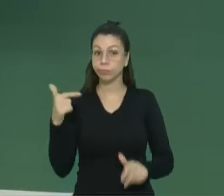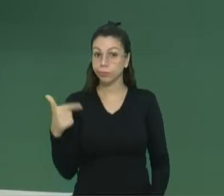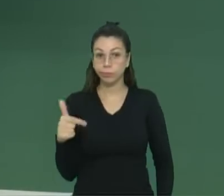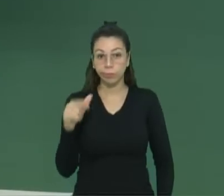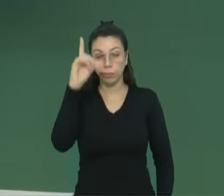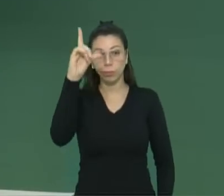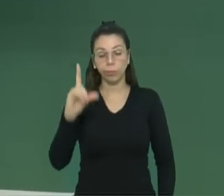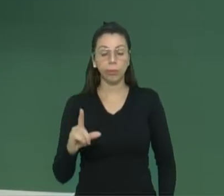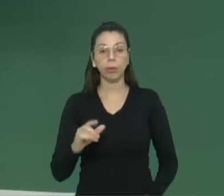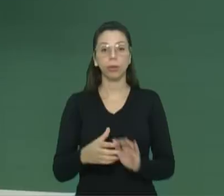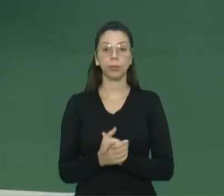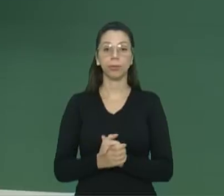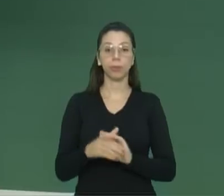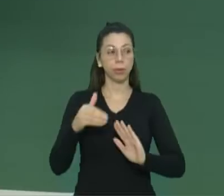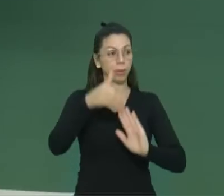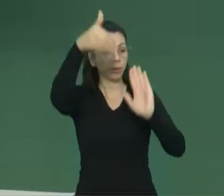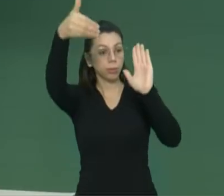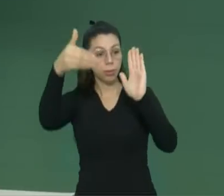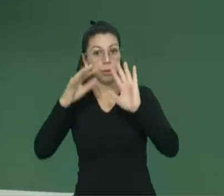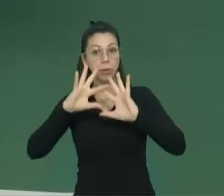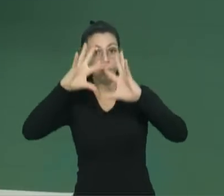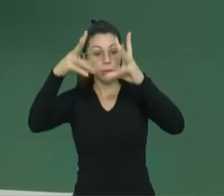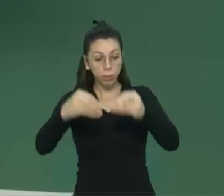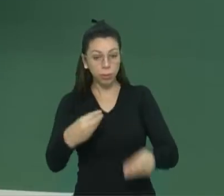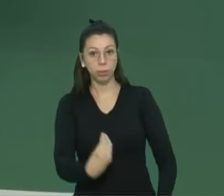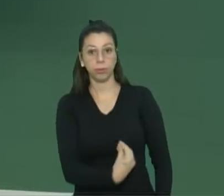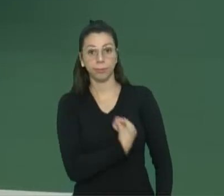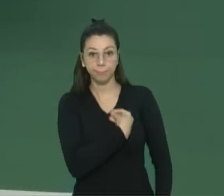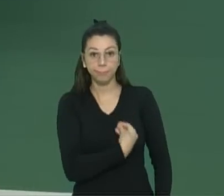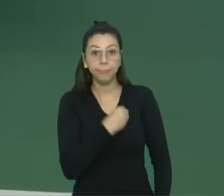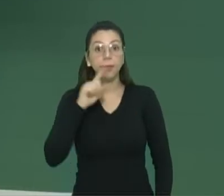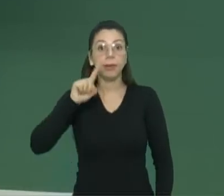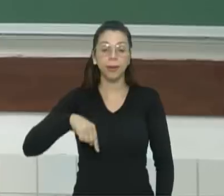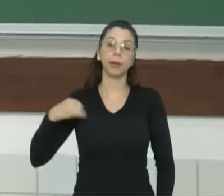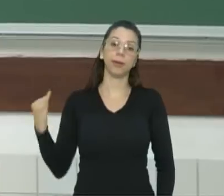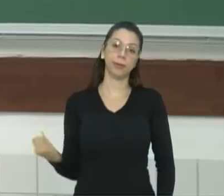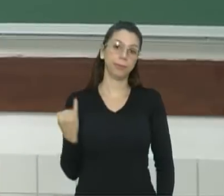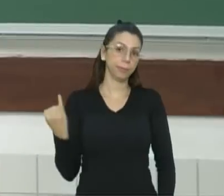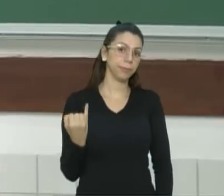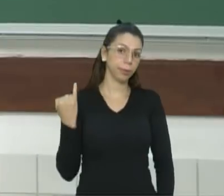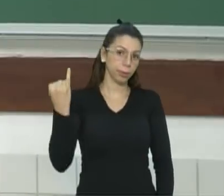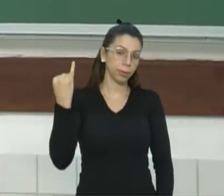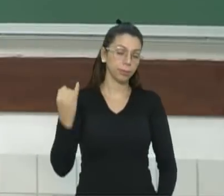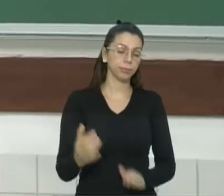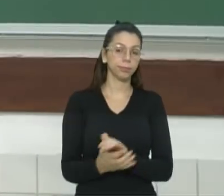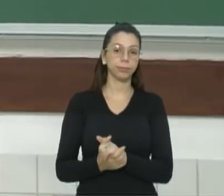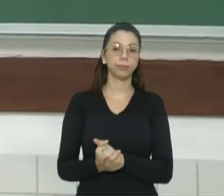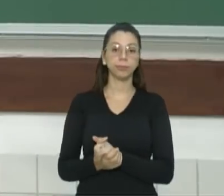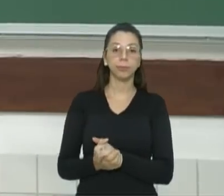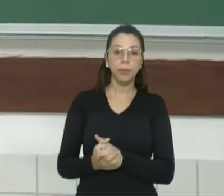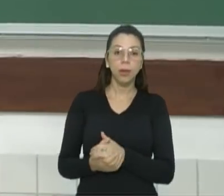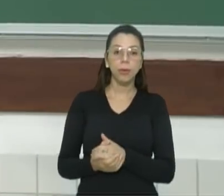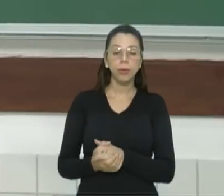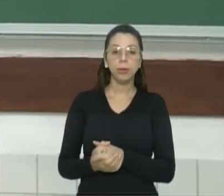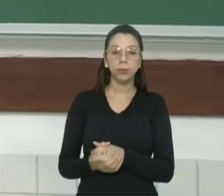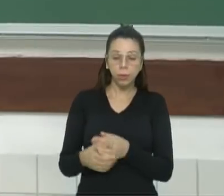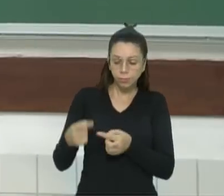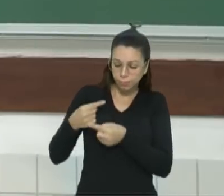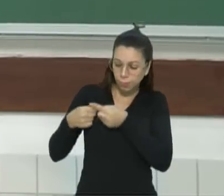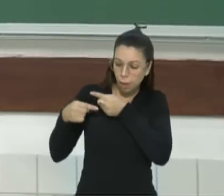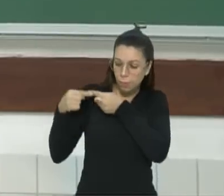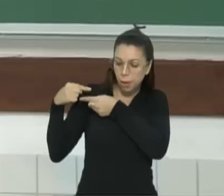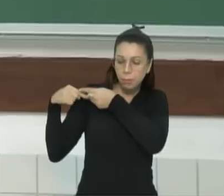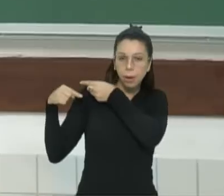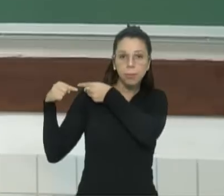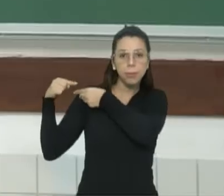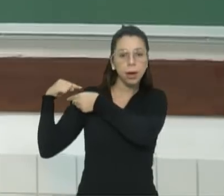humanos, ou seja, toda a vida é importante. E isso não vem de hoje. Já temos séculos dessa construção que chega